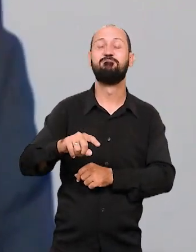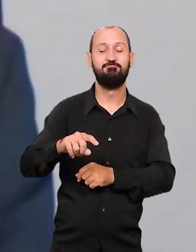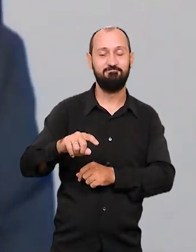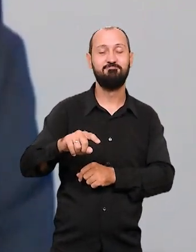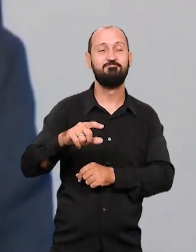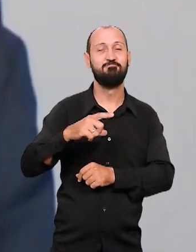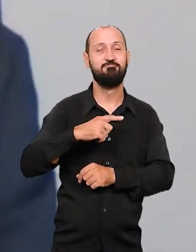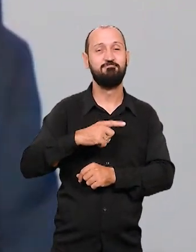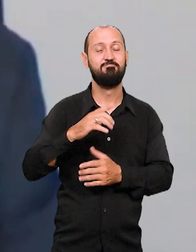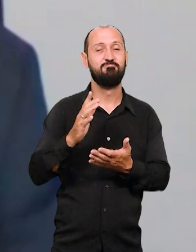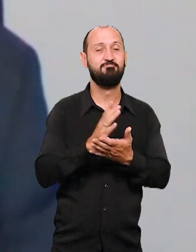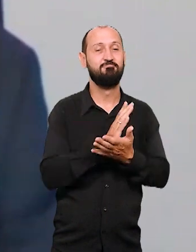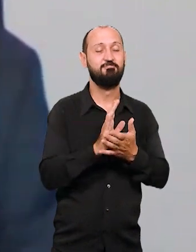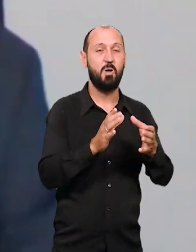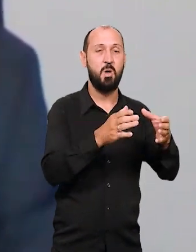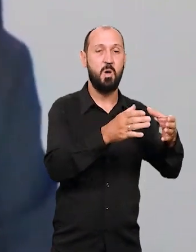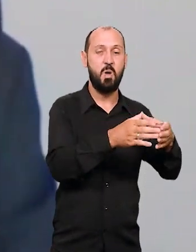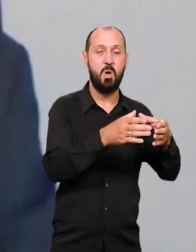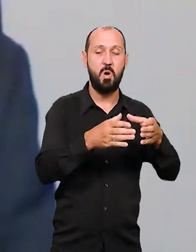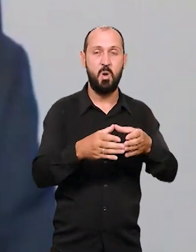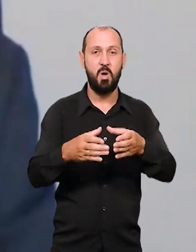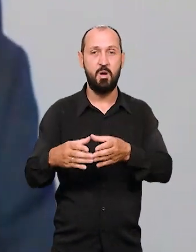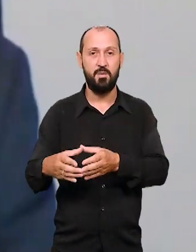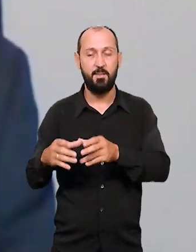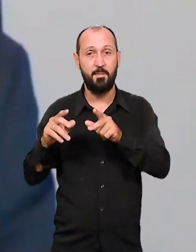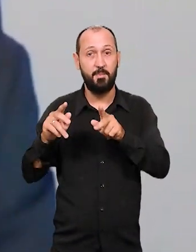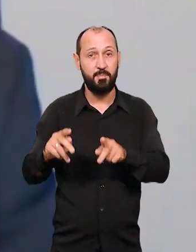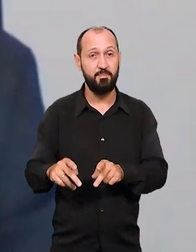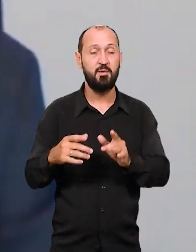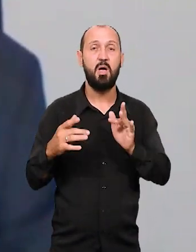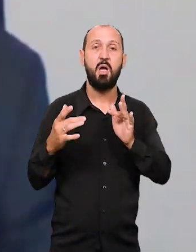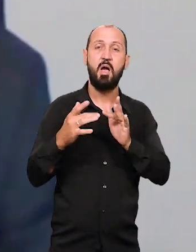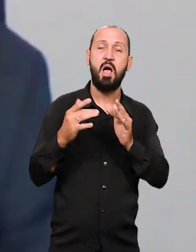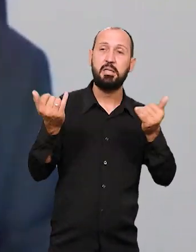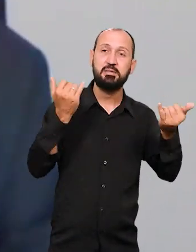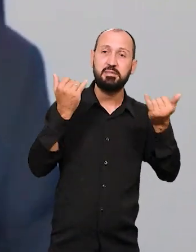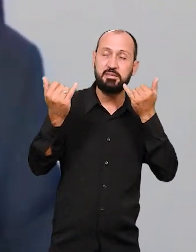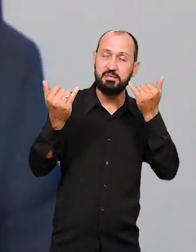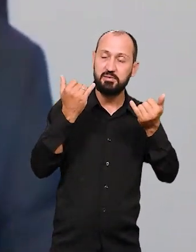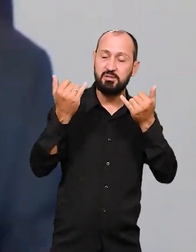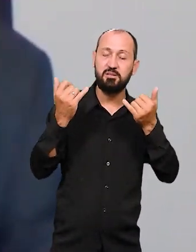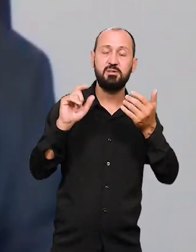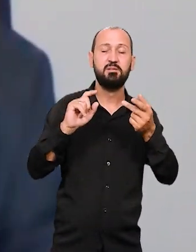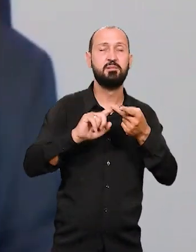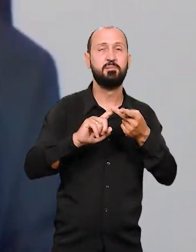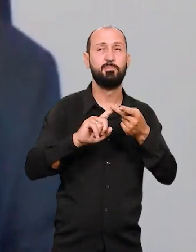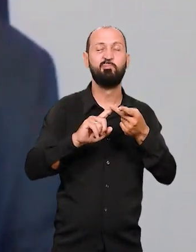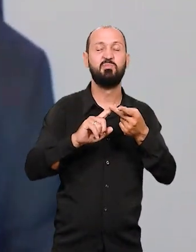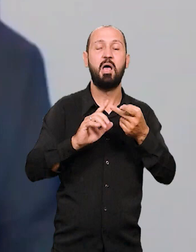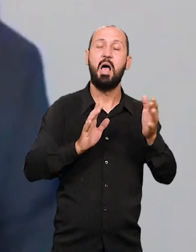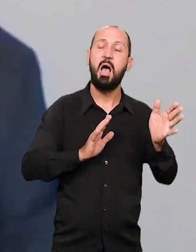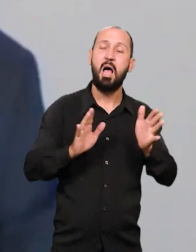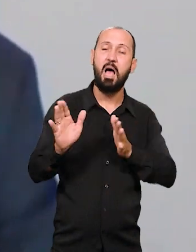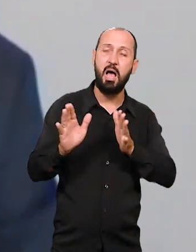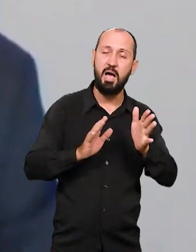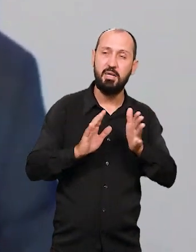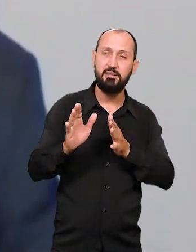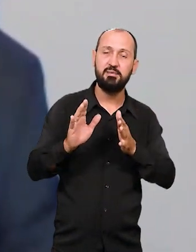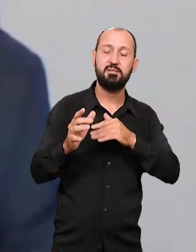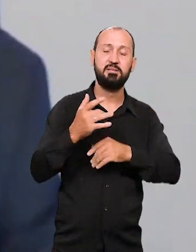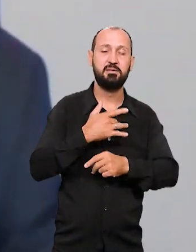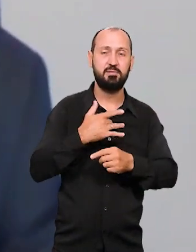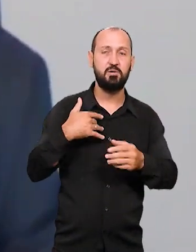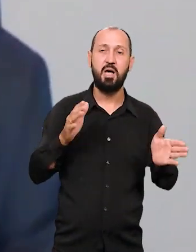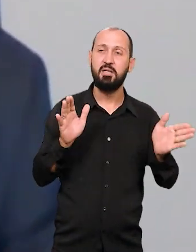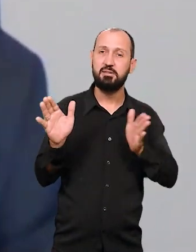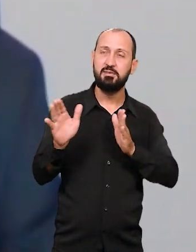principalmente que integram determinadas camadas da população. Acesso à informação, acesso à saúde, acesso a